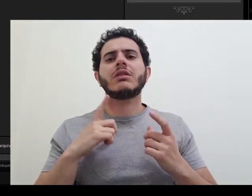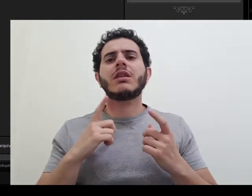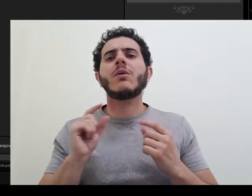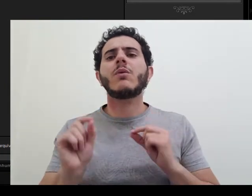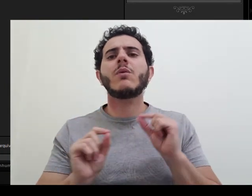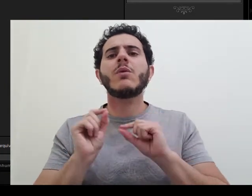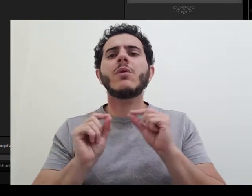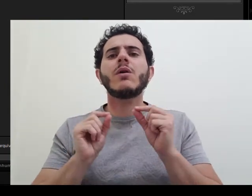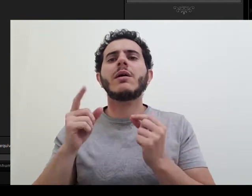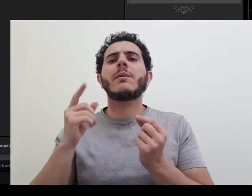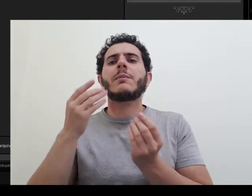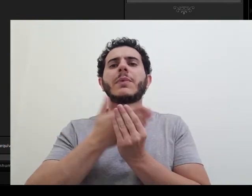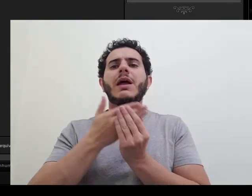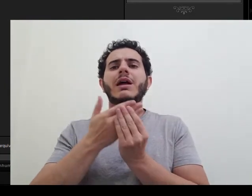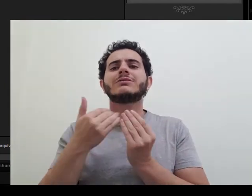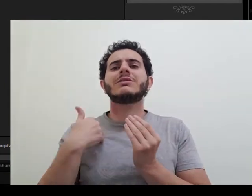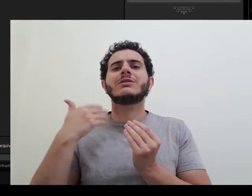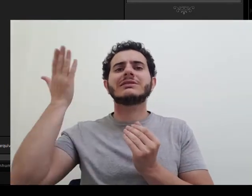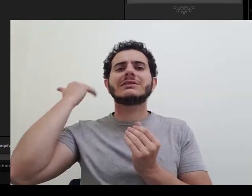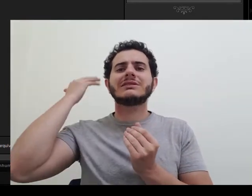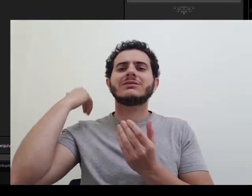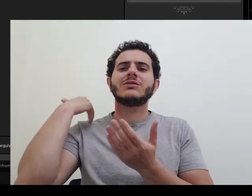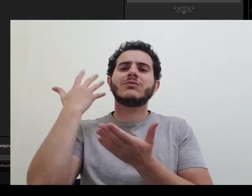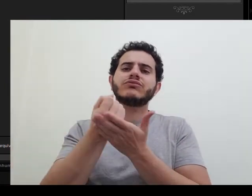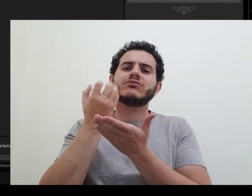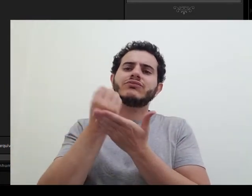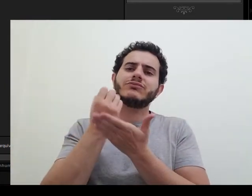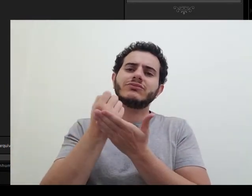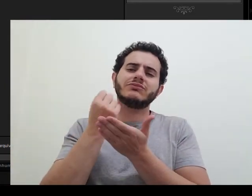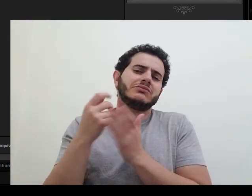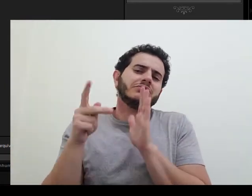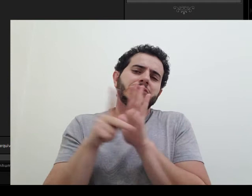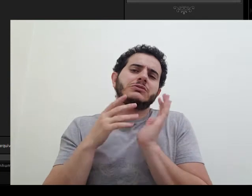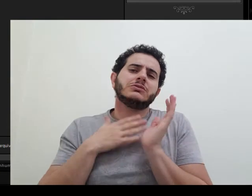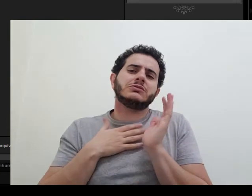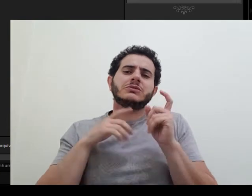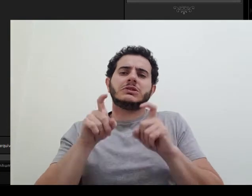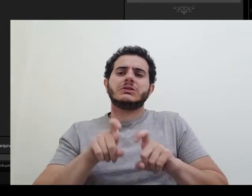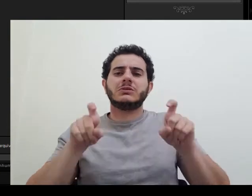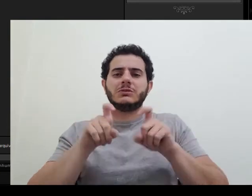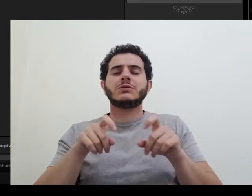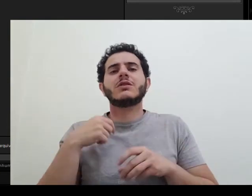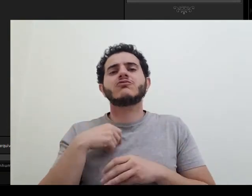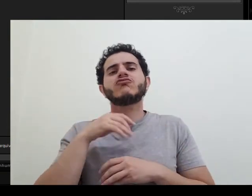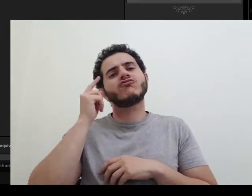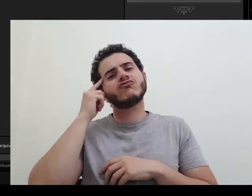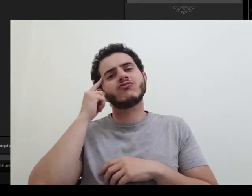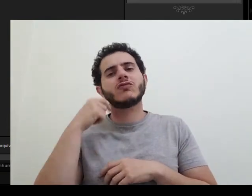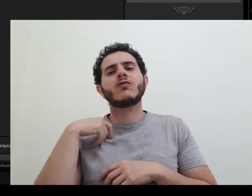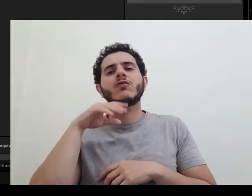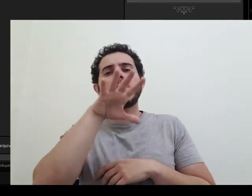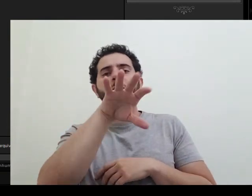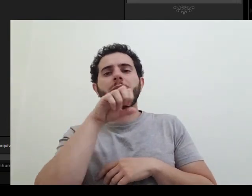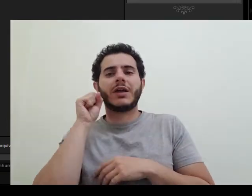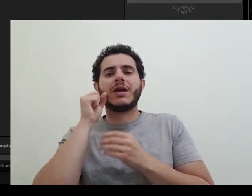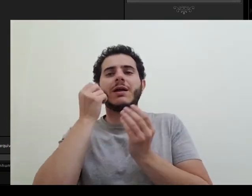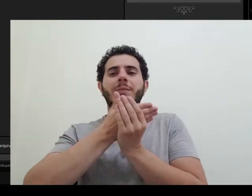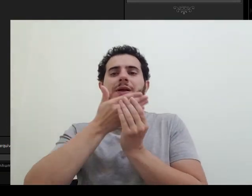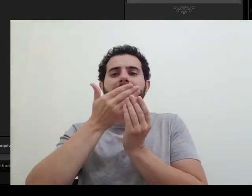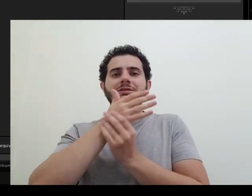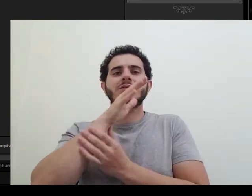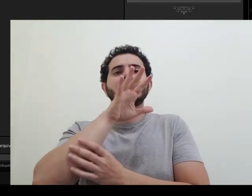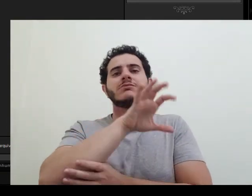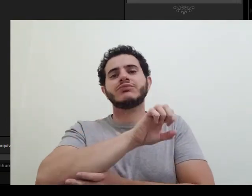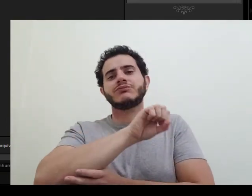uma pasta que eu já fiz alguns downloads, tá? Que eu já copiei algumas imagens para cá, e eu vou trazer essa pasta para dentro